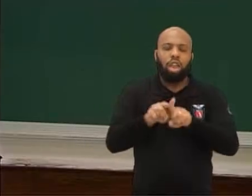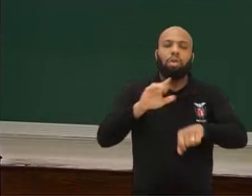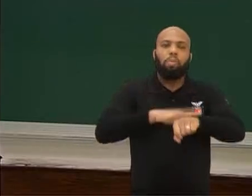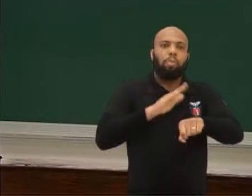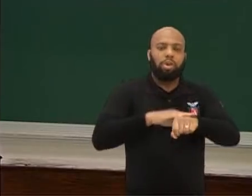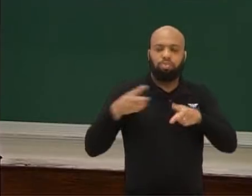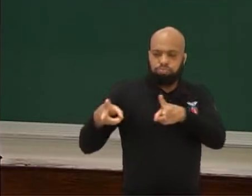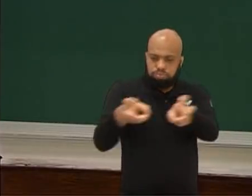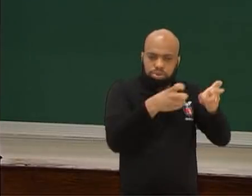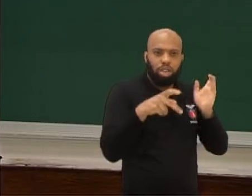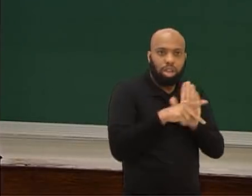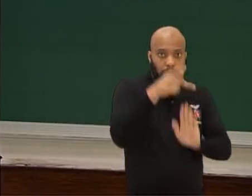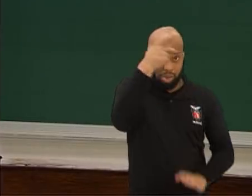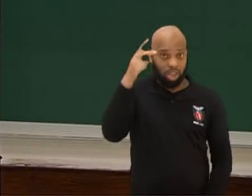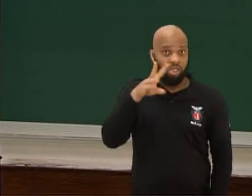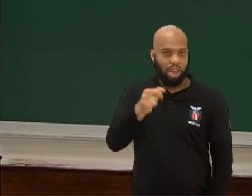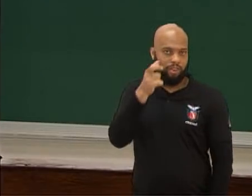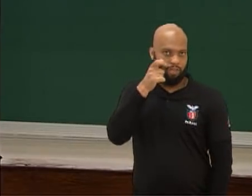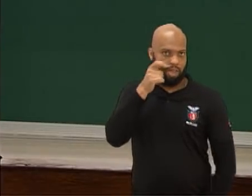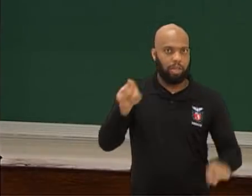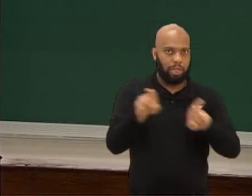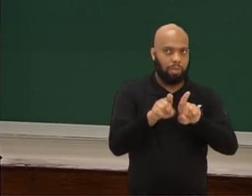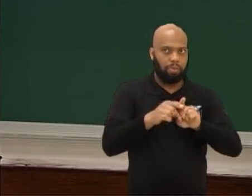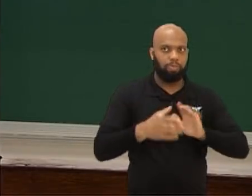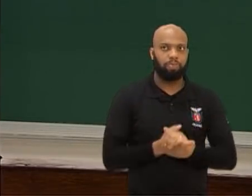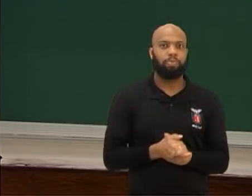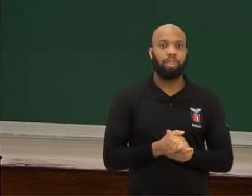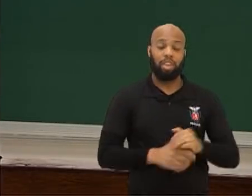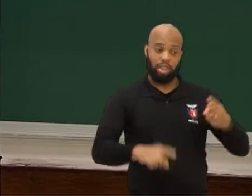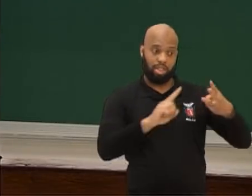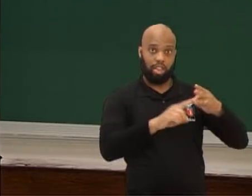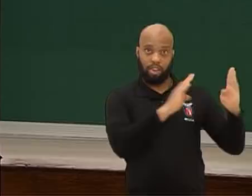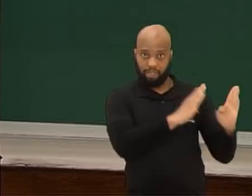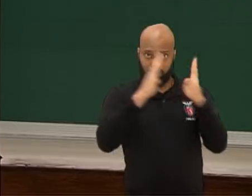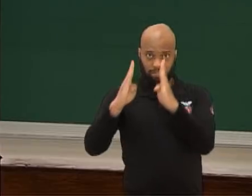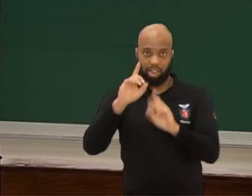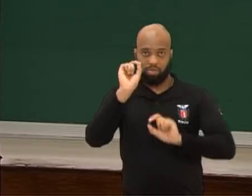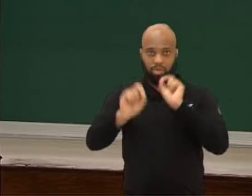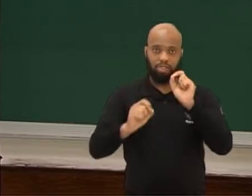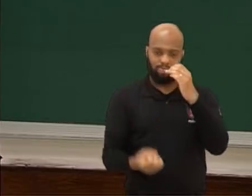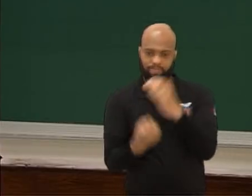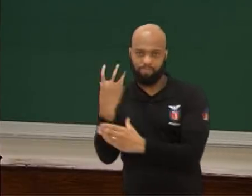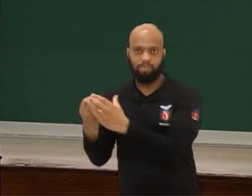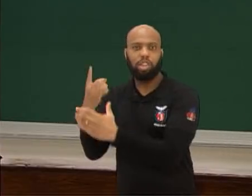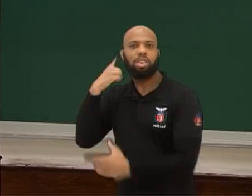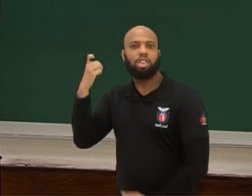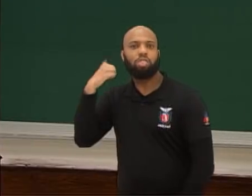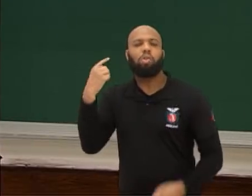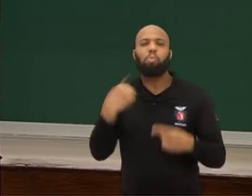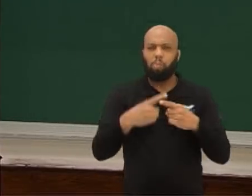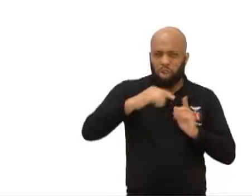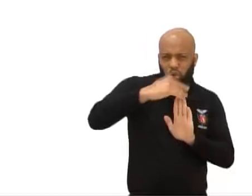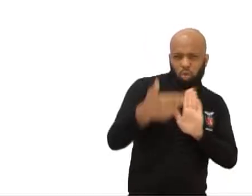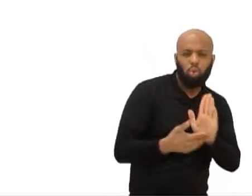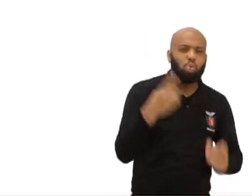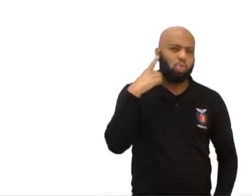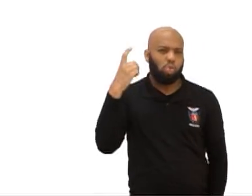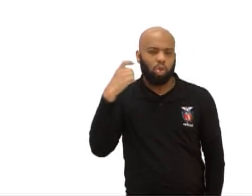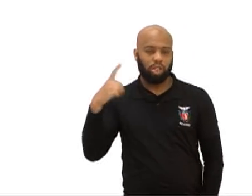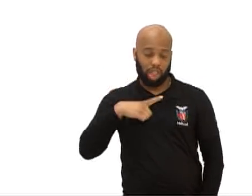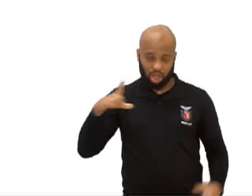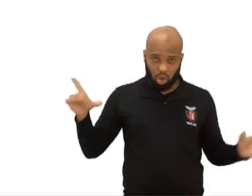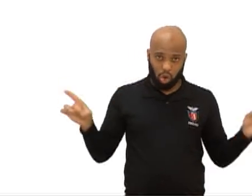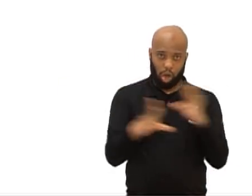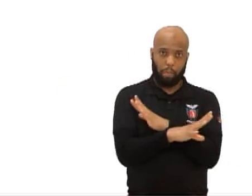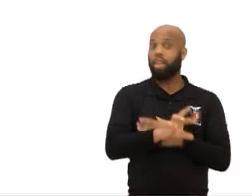será percebida pelo espectador. Terceira fase, produção dos sons. Nem todos os sons estarão prontos,